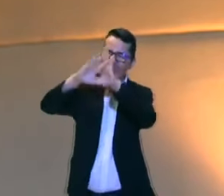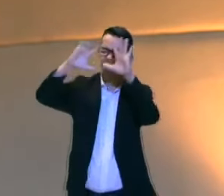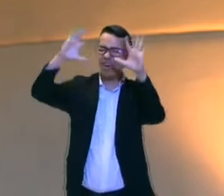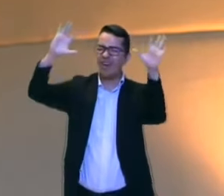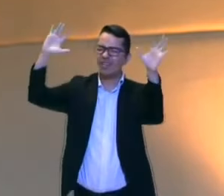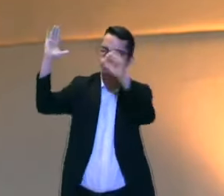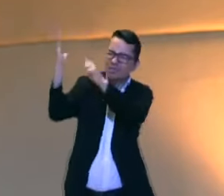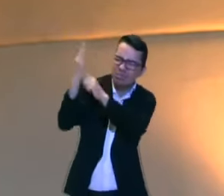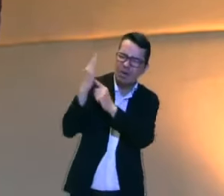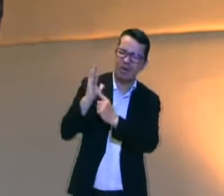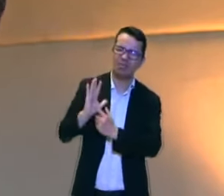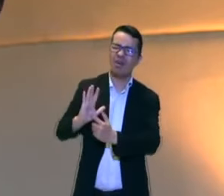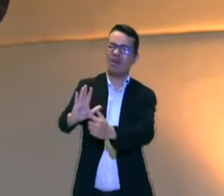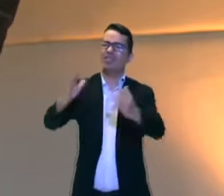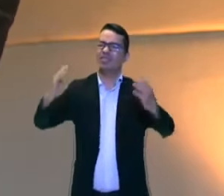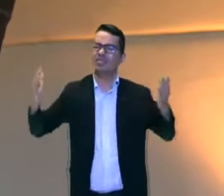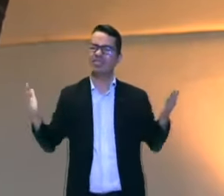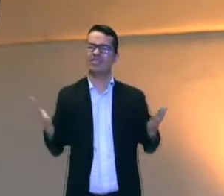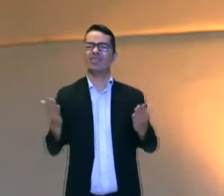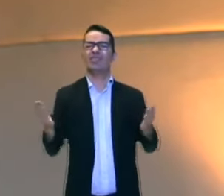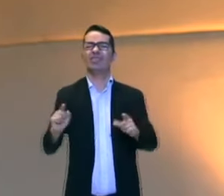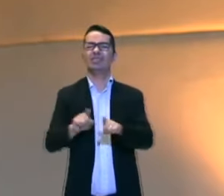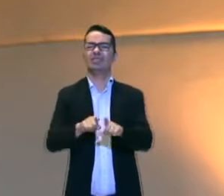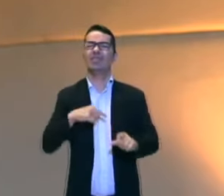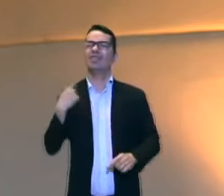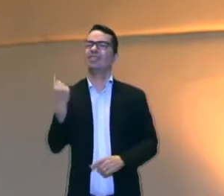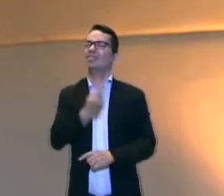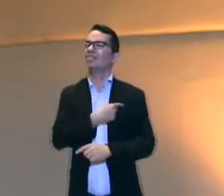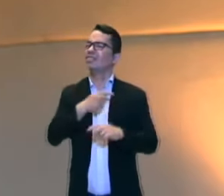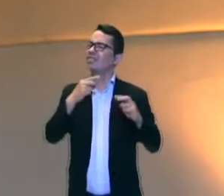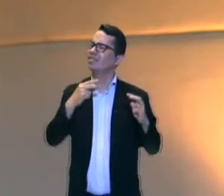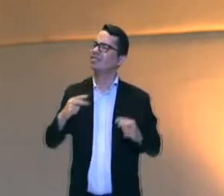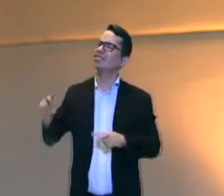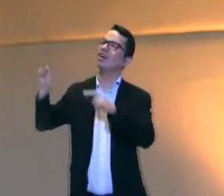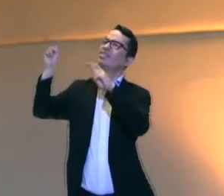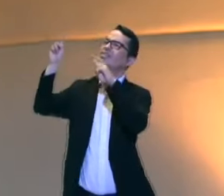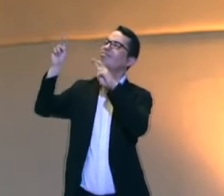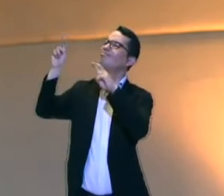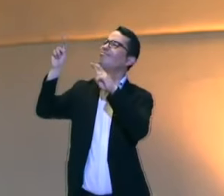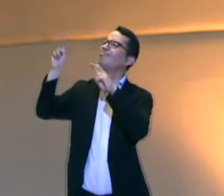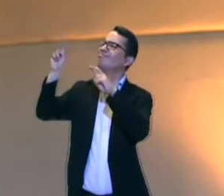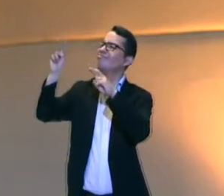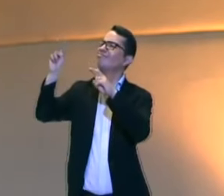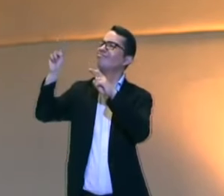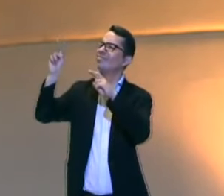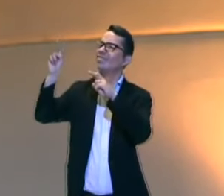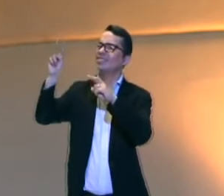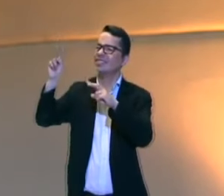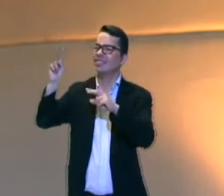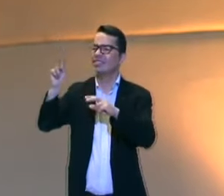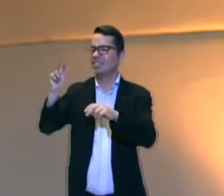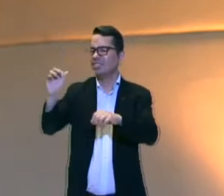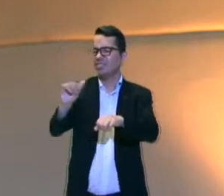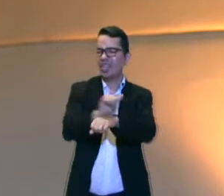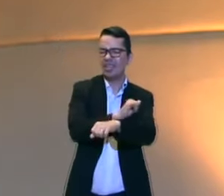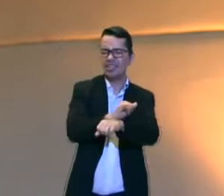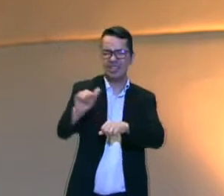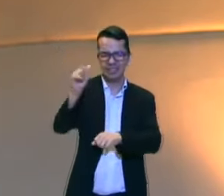visto, que possamos levantar uns aos outros. Que a arapuca do inimigo